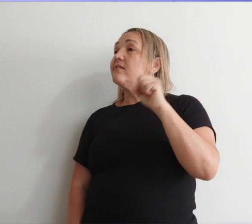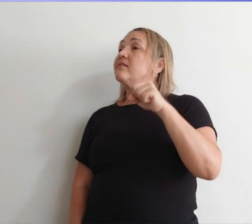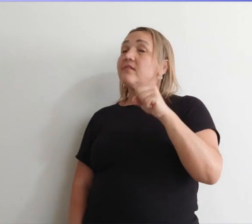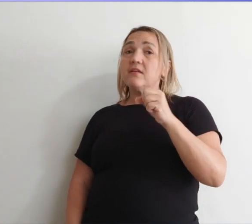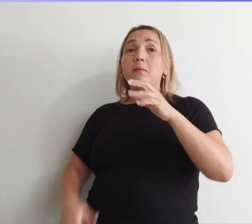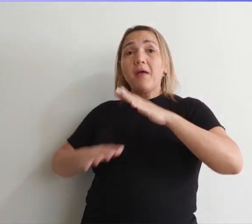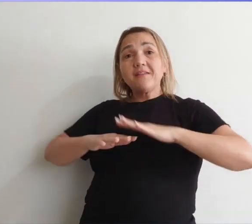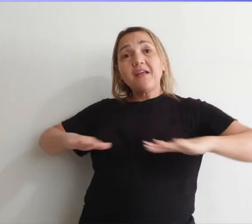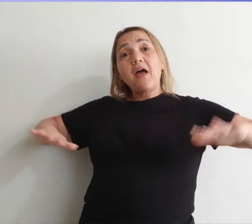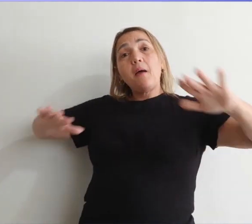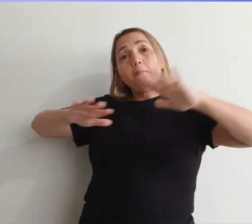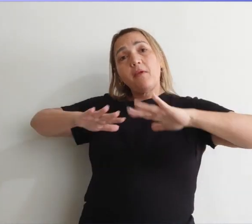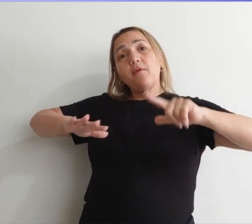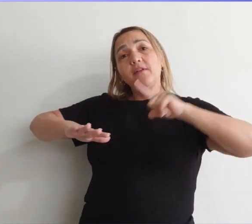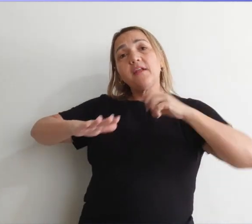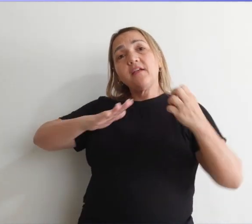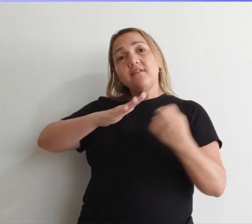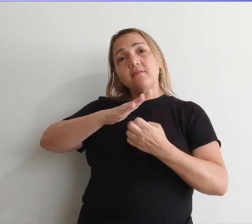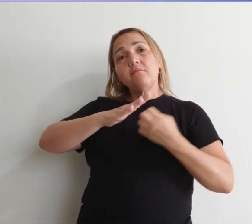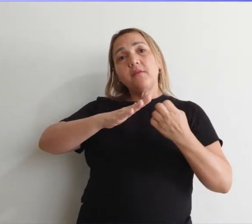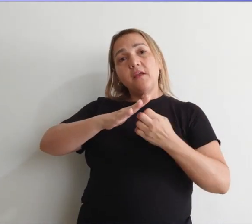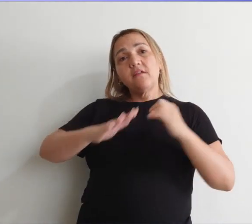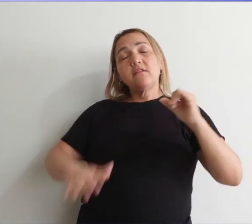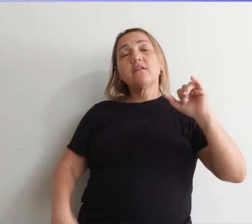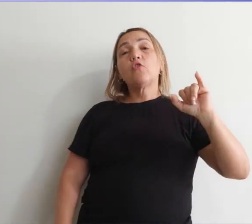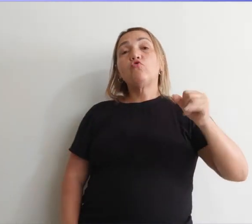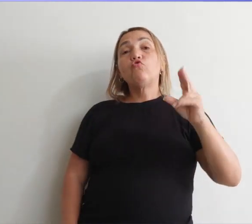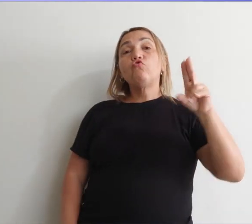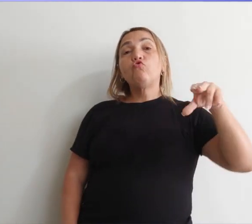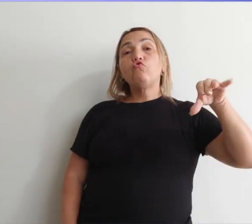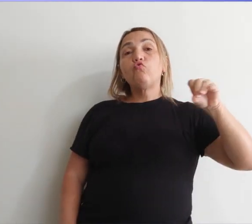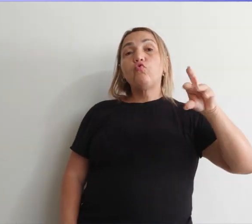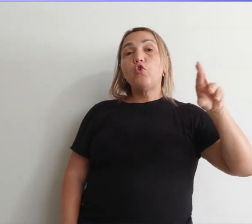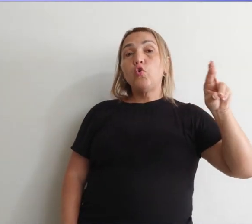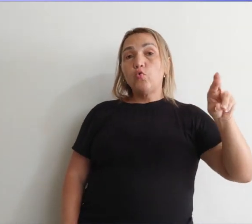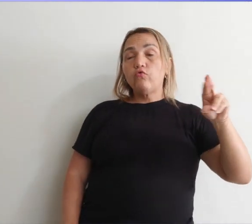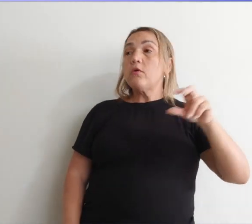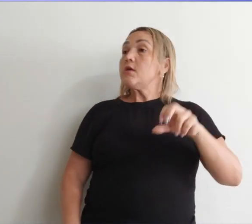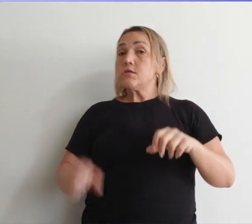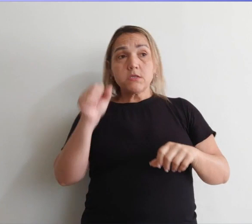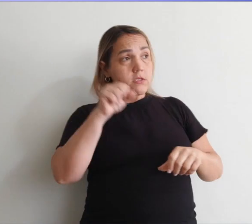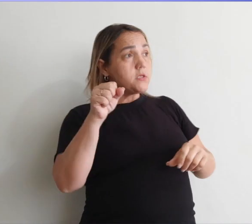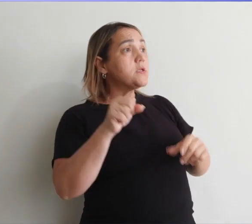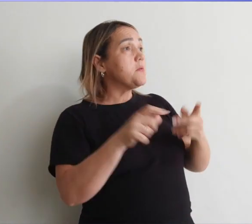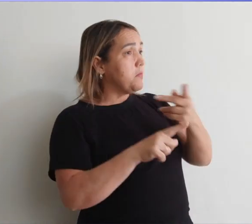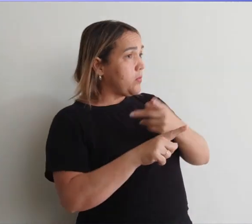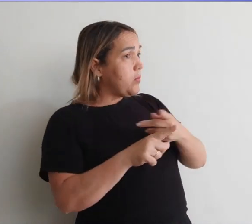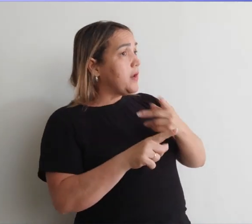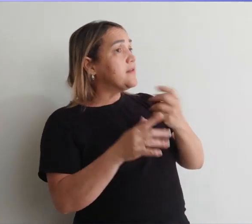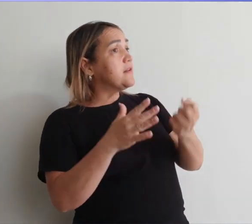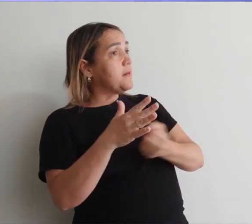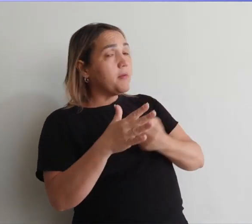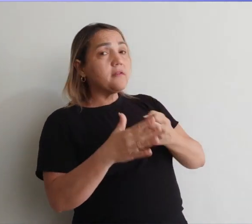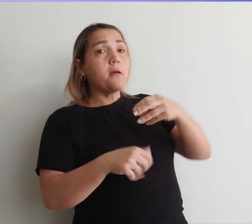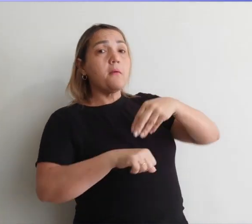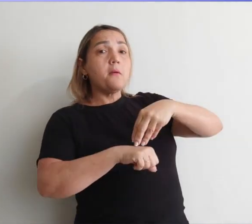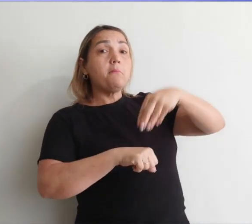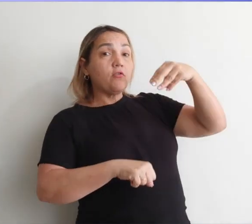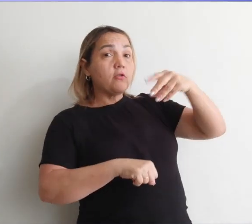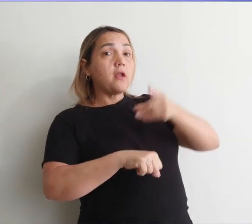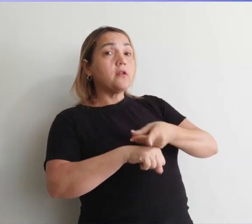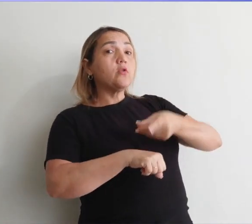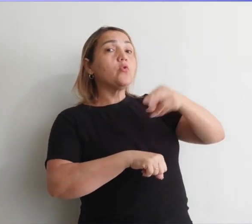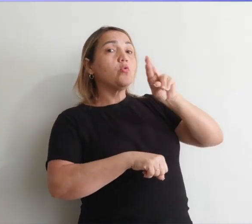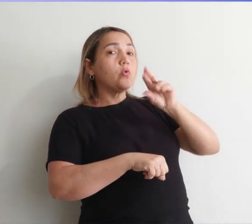área muito ampla, né? A gente tem aqui as empresas júnior também. Exatamente, procurar as empresas júnior, né? Procurar. E mestrado e